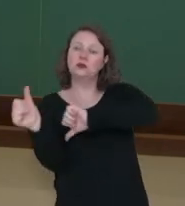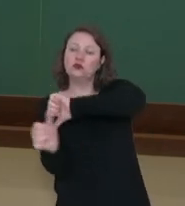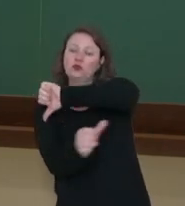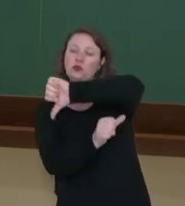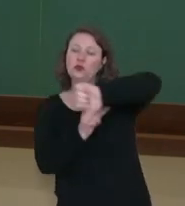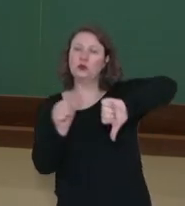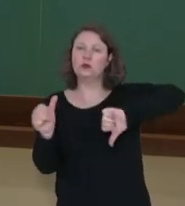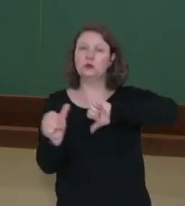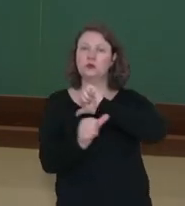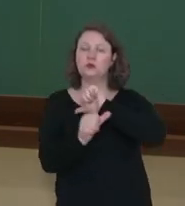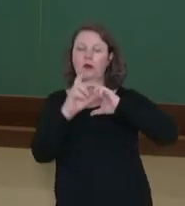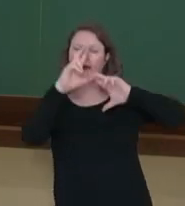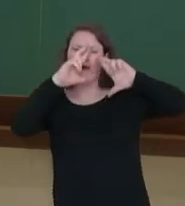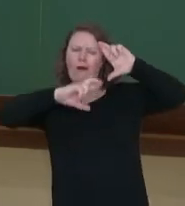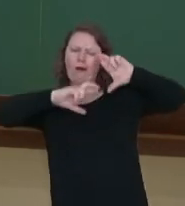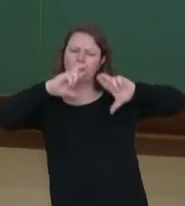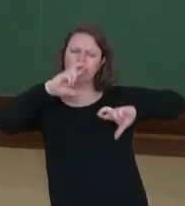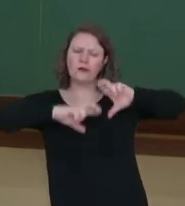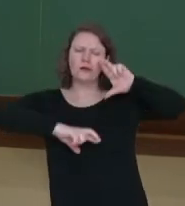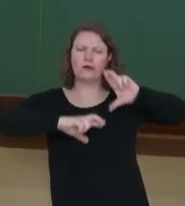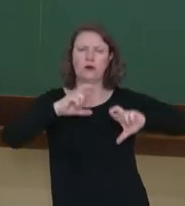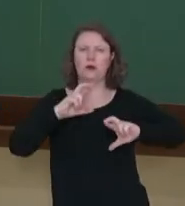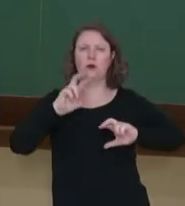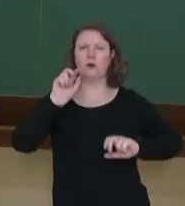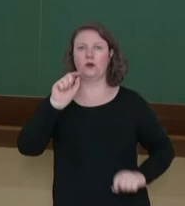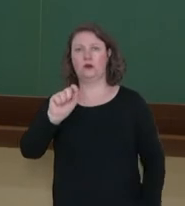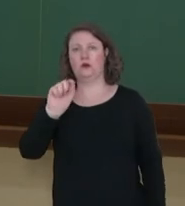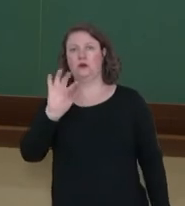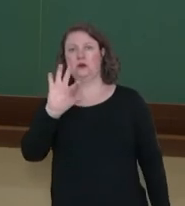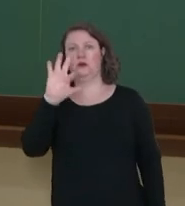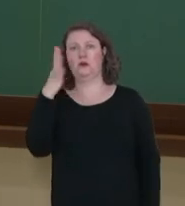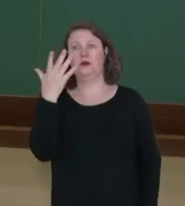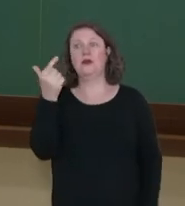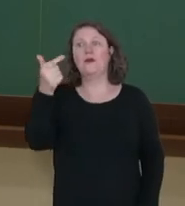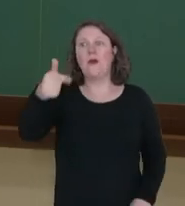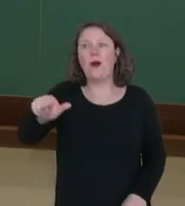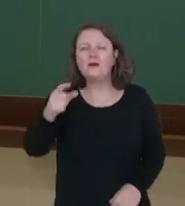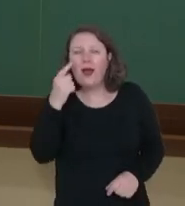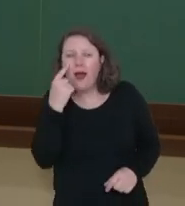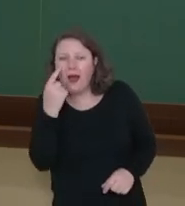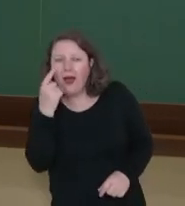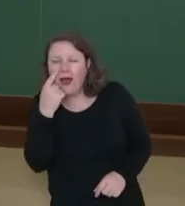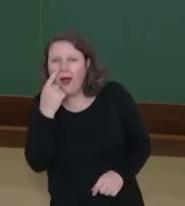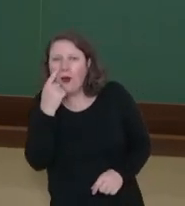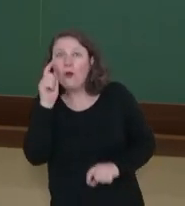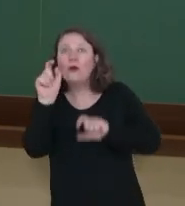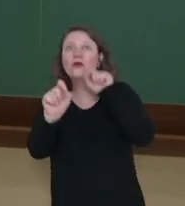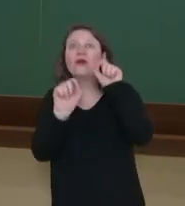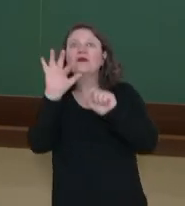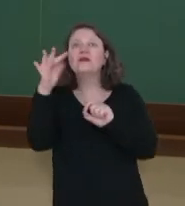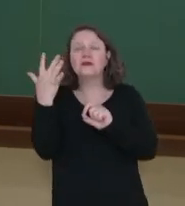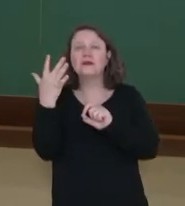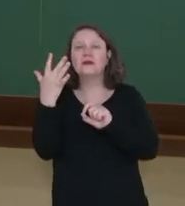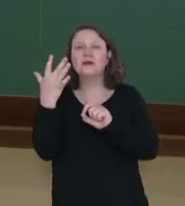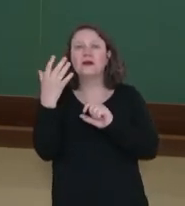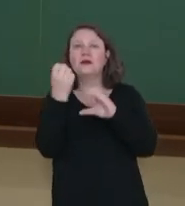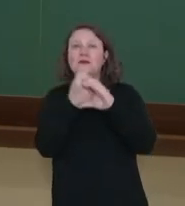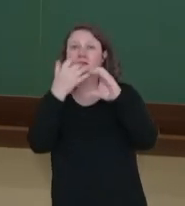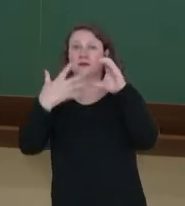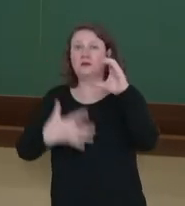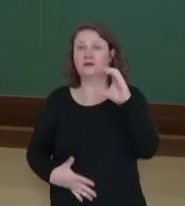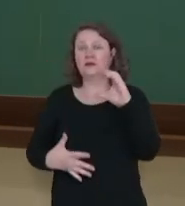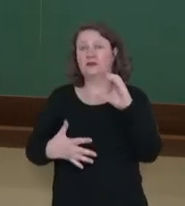vai verificar então o que vem depois, quais as características desse indivíduo, né, dessa planta que vai